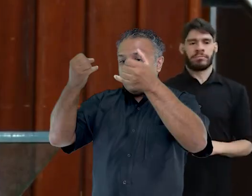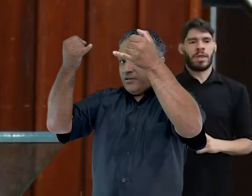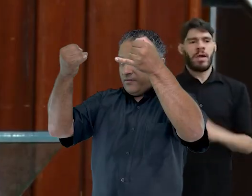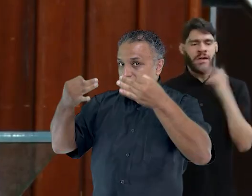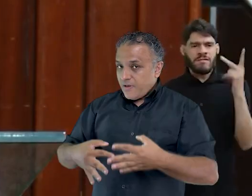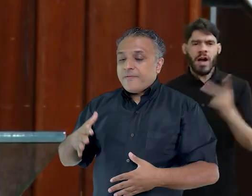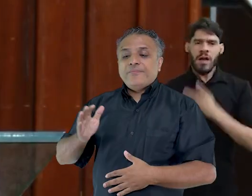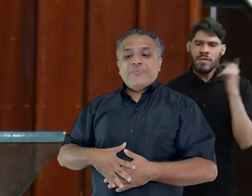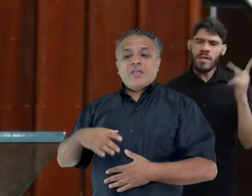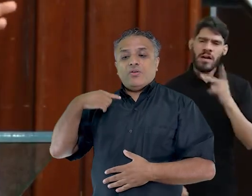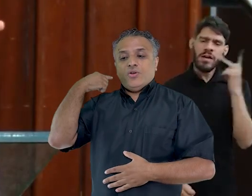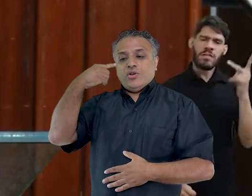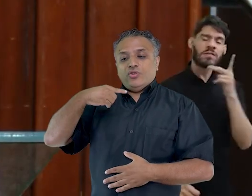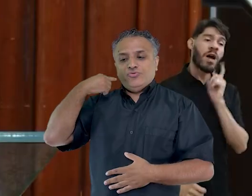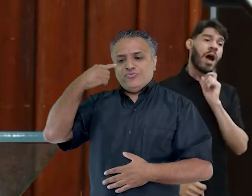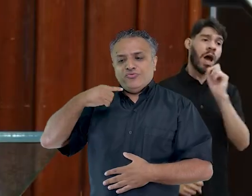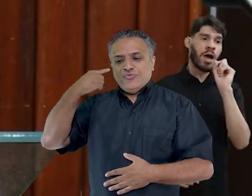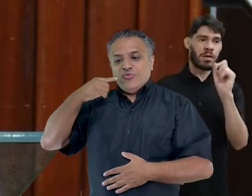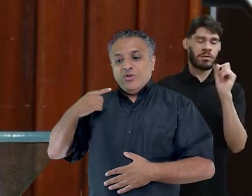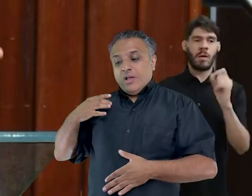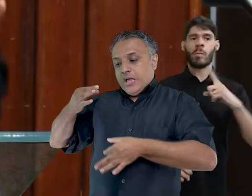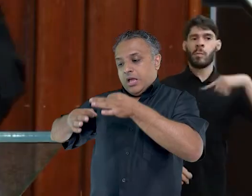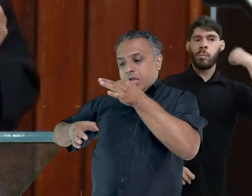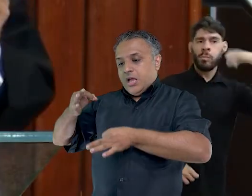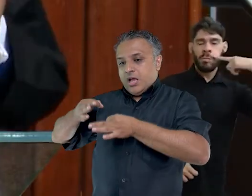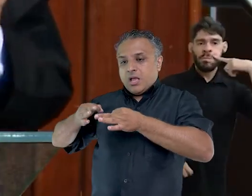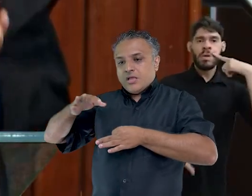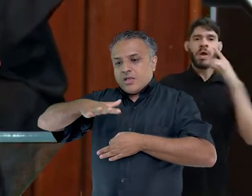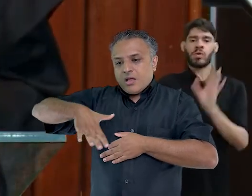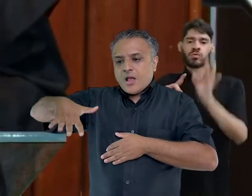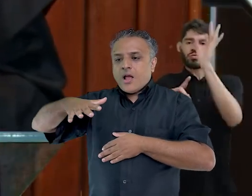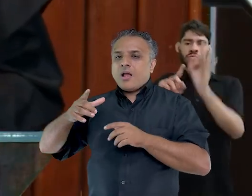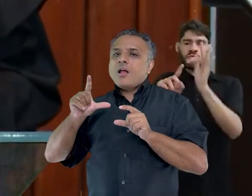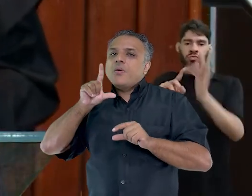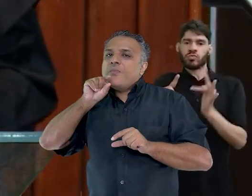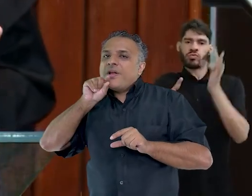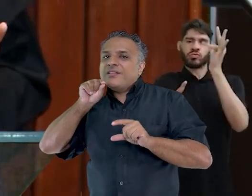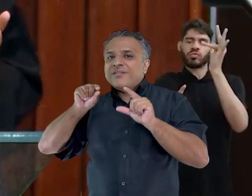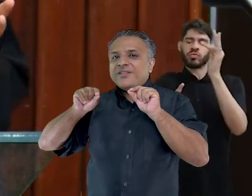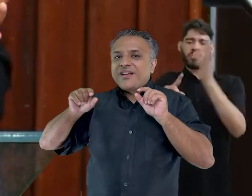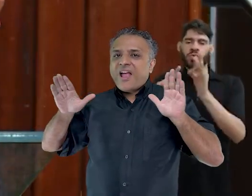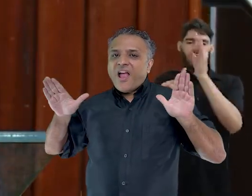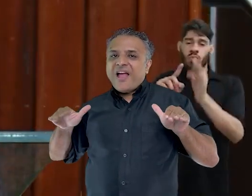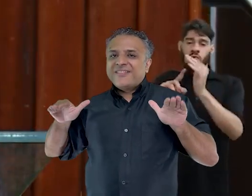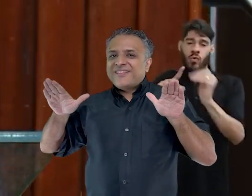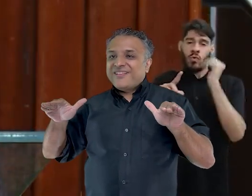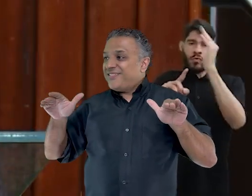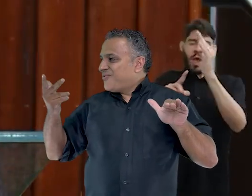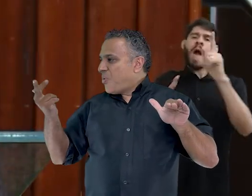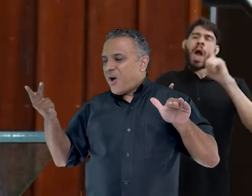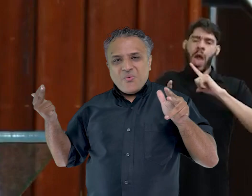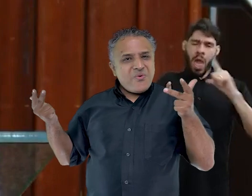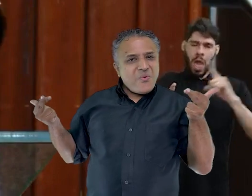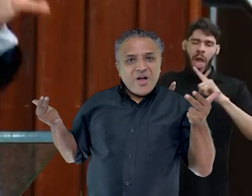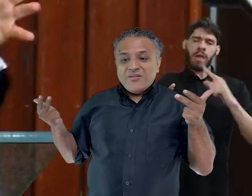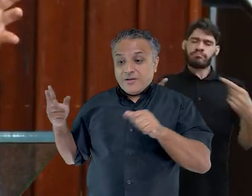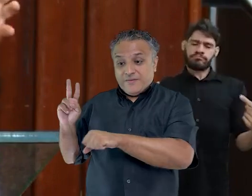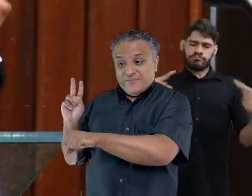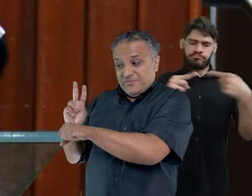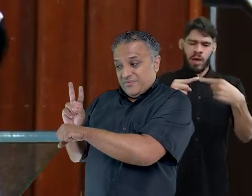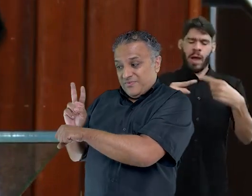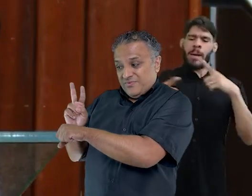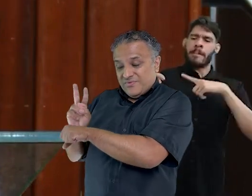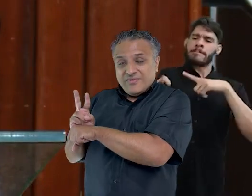que a advocacia e magistratura são 2 asas do mesmo pássaro. As asas devem estar protegidas,